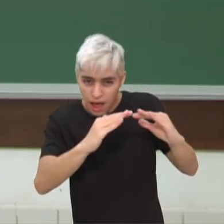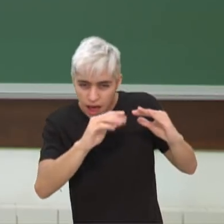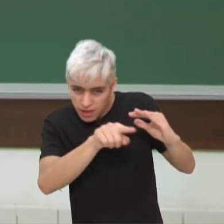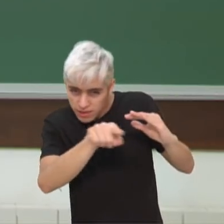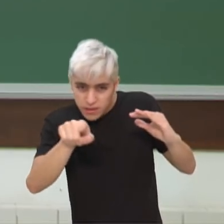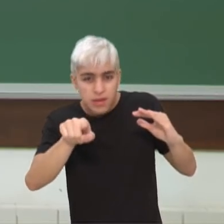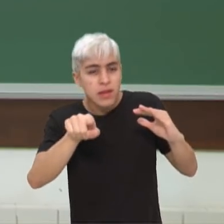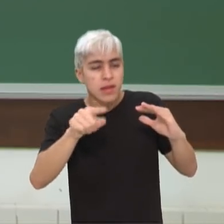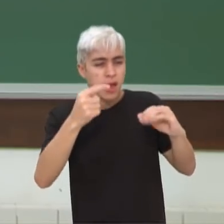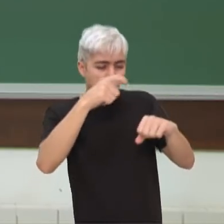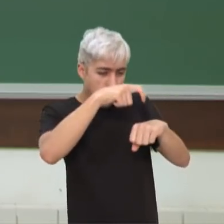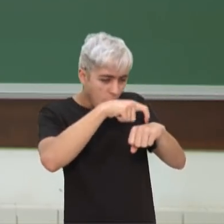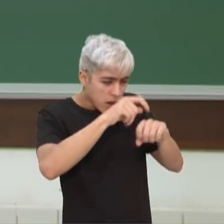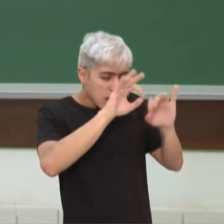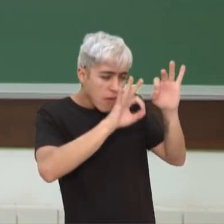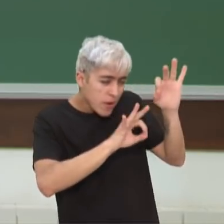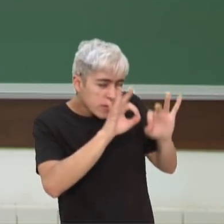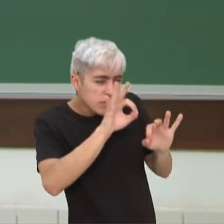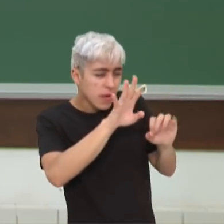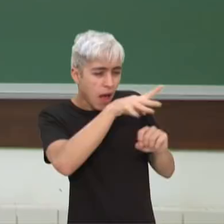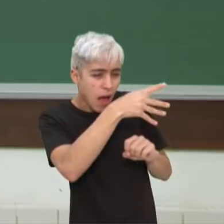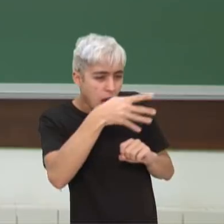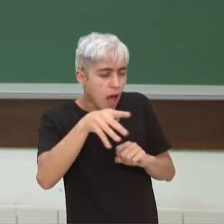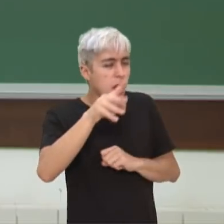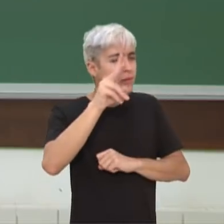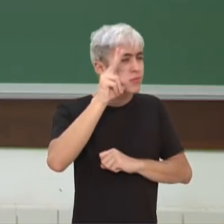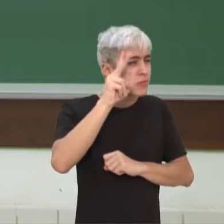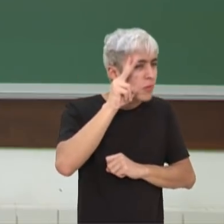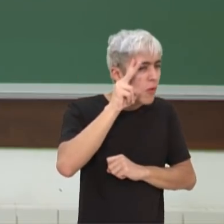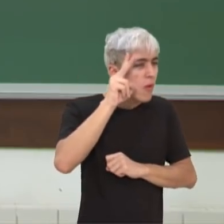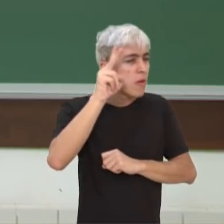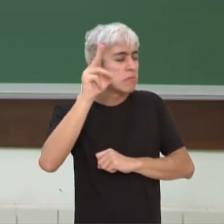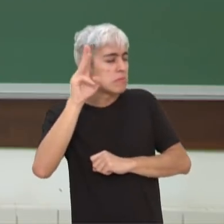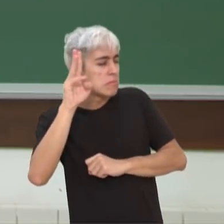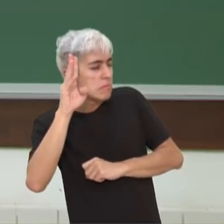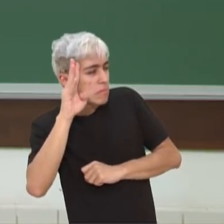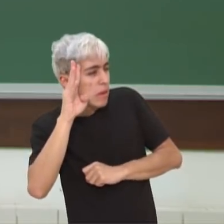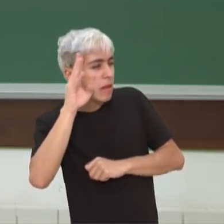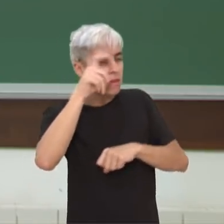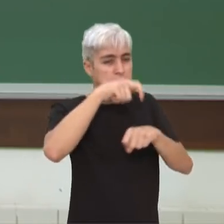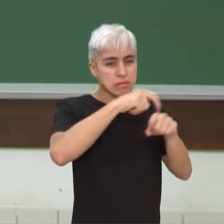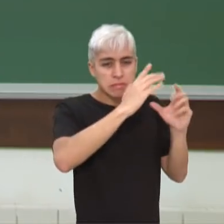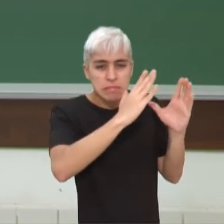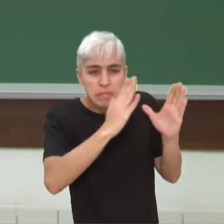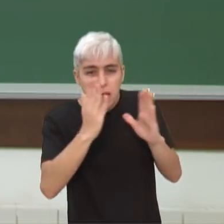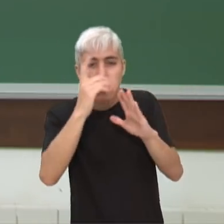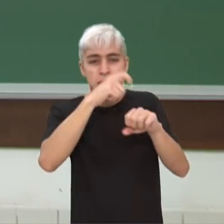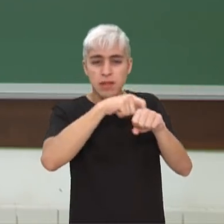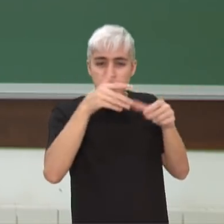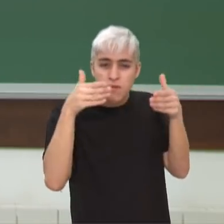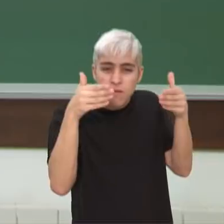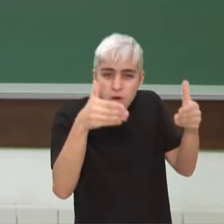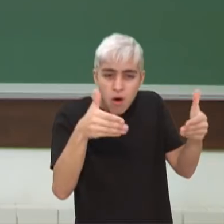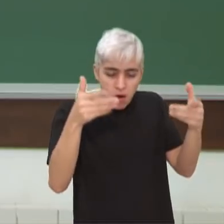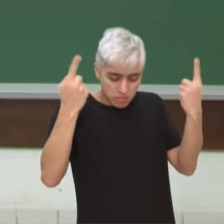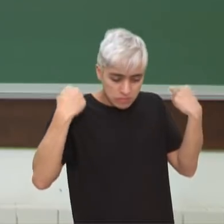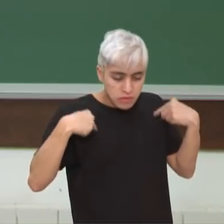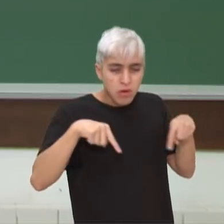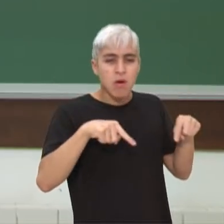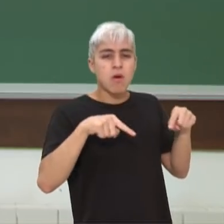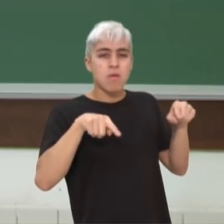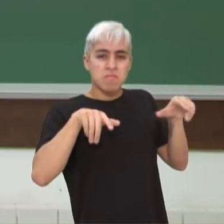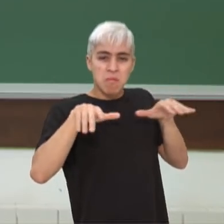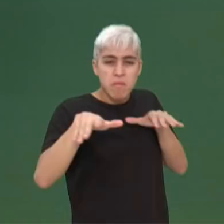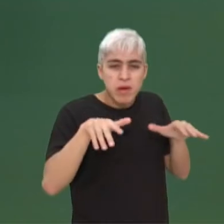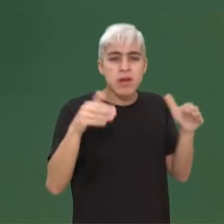aí com base nos seus horários, pelo menos de 2 a 3 dias na semana, para estar disponibilizando um pouco do seu tempo para realizar as atividades que serão mostradas